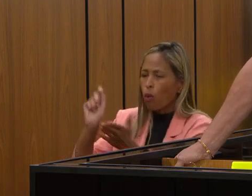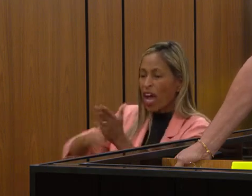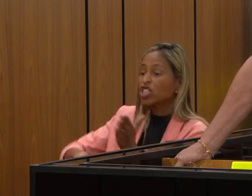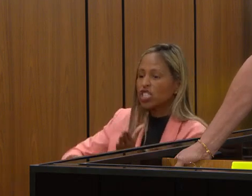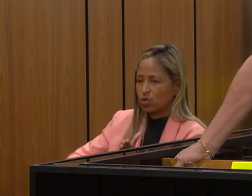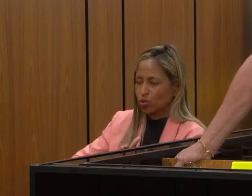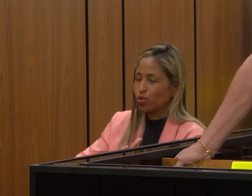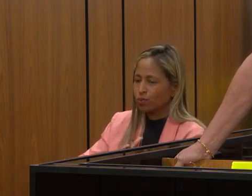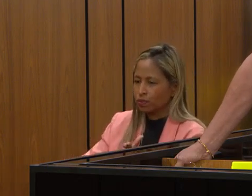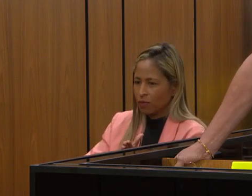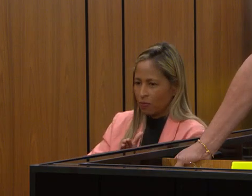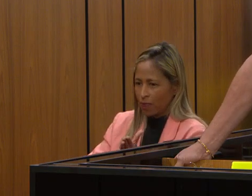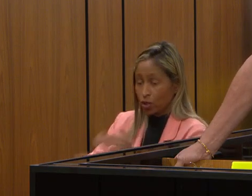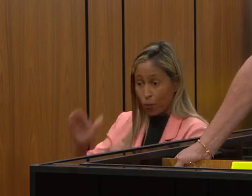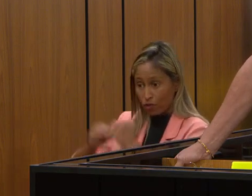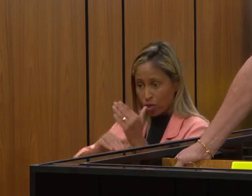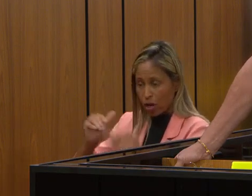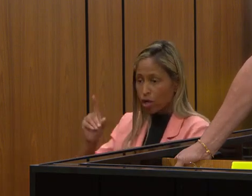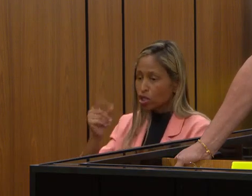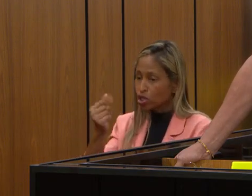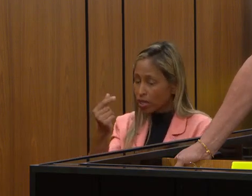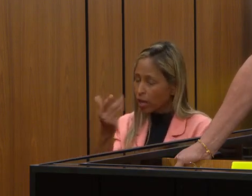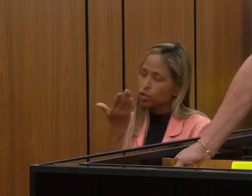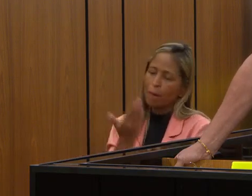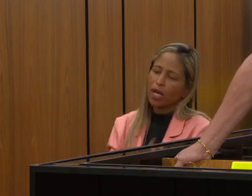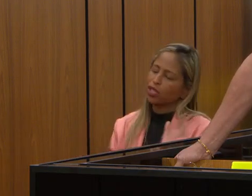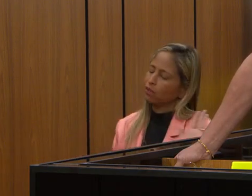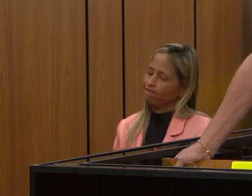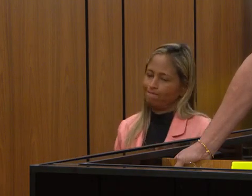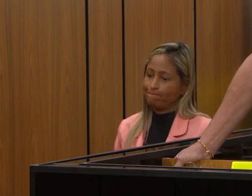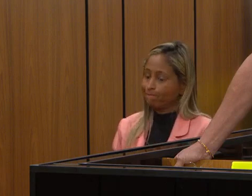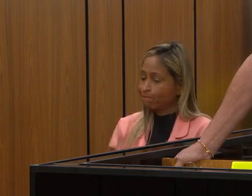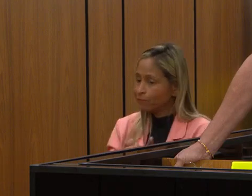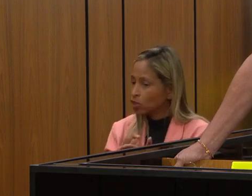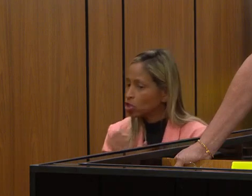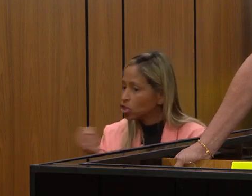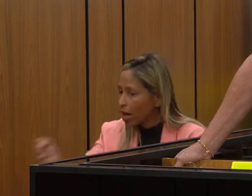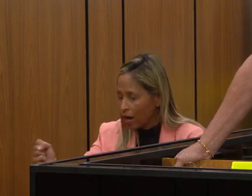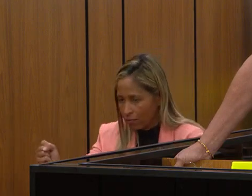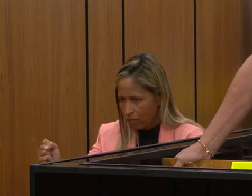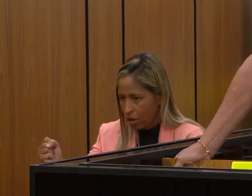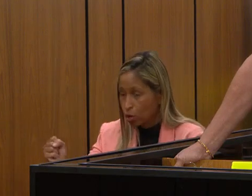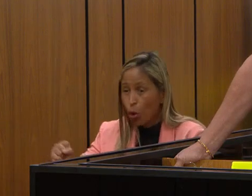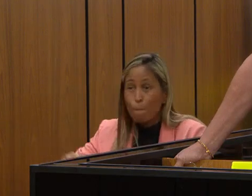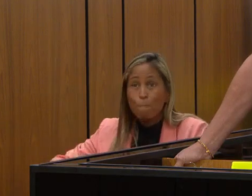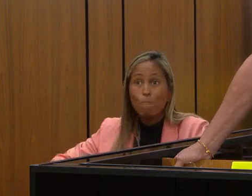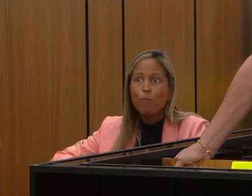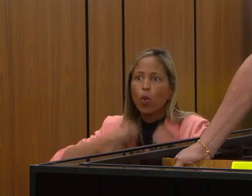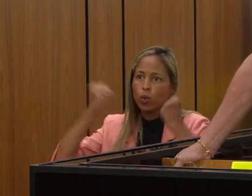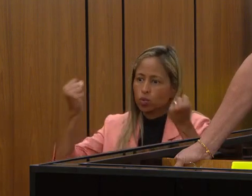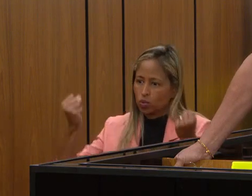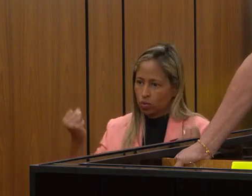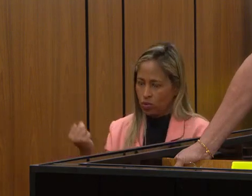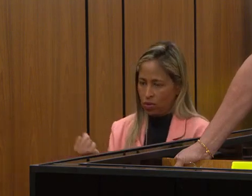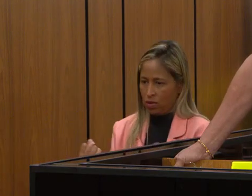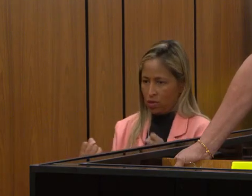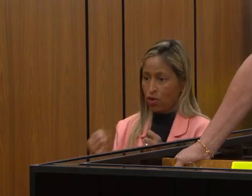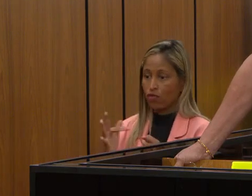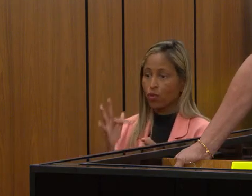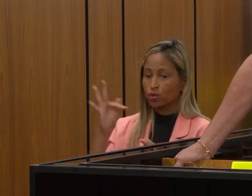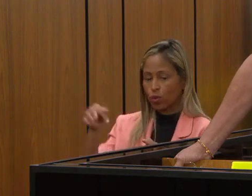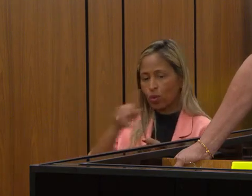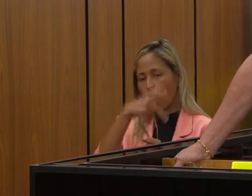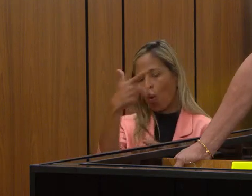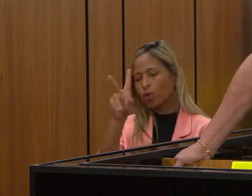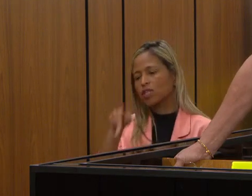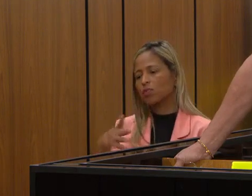não tô aqui querendo dinheiro cara o dinheiro eu sei que eu já perdi Eu tô indignado aqui porque eu não quero que aconteça isso amanhã com outras pessoas